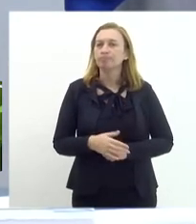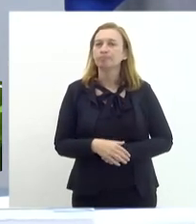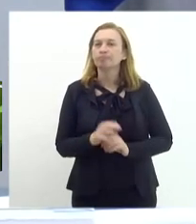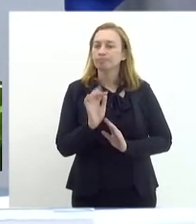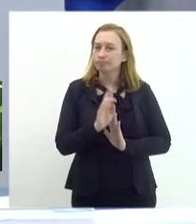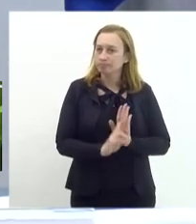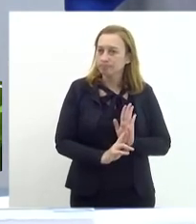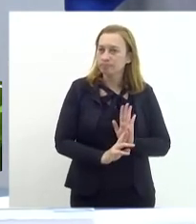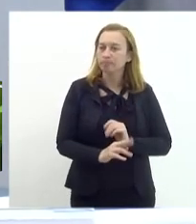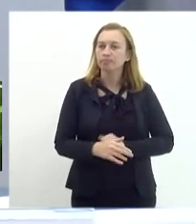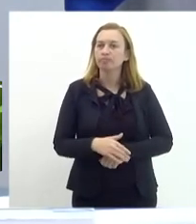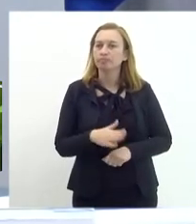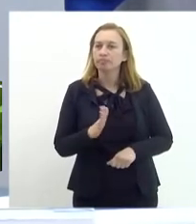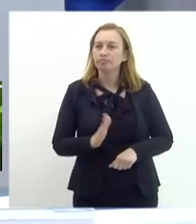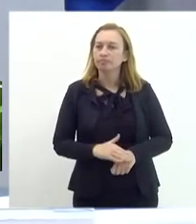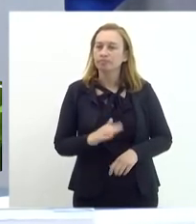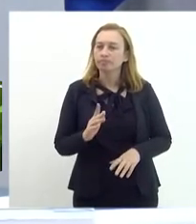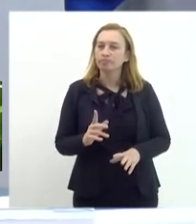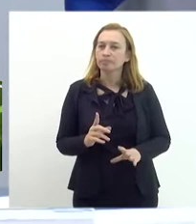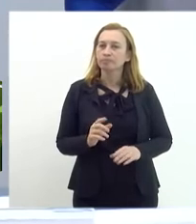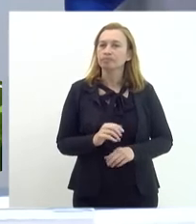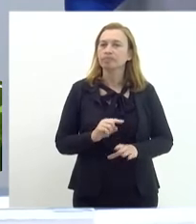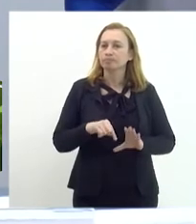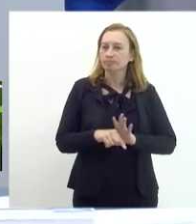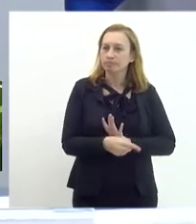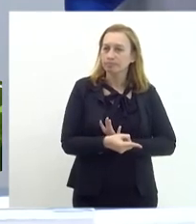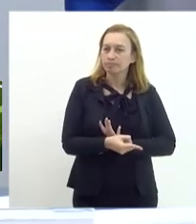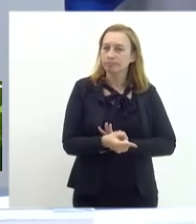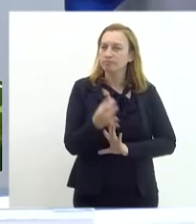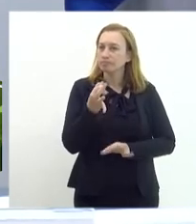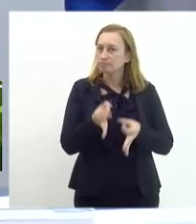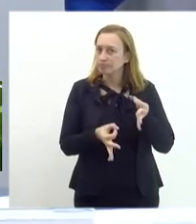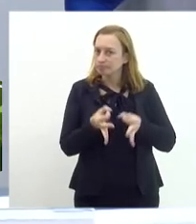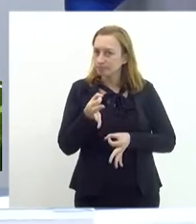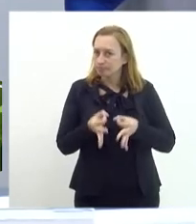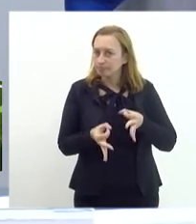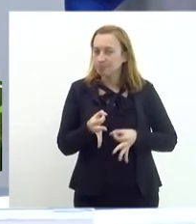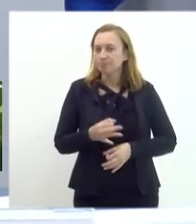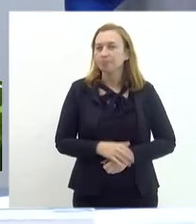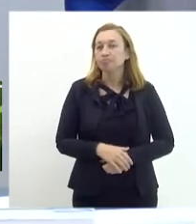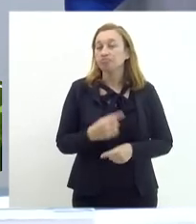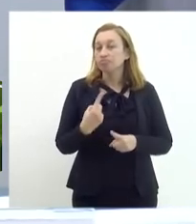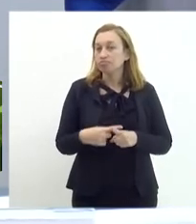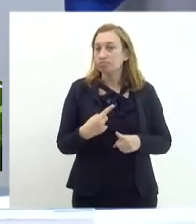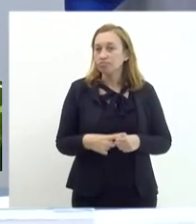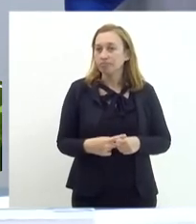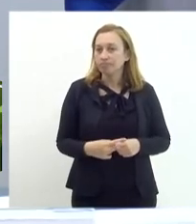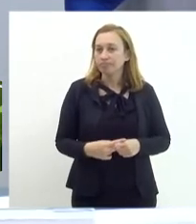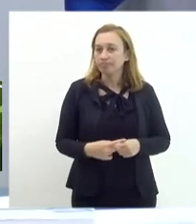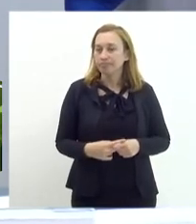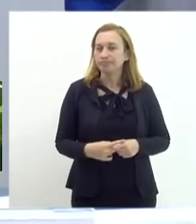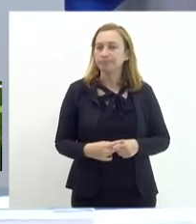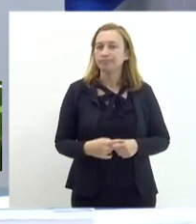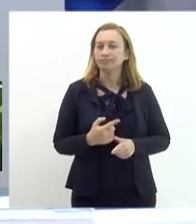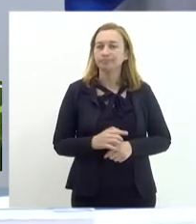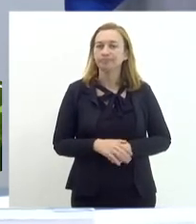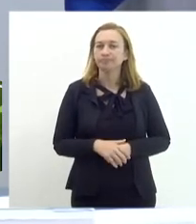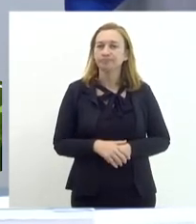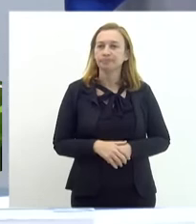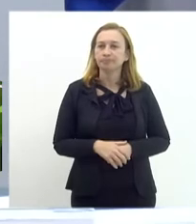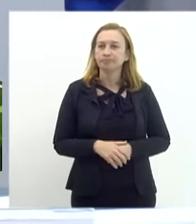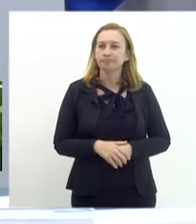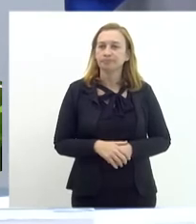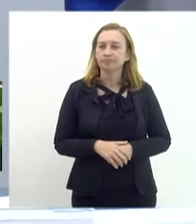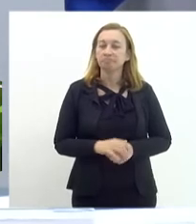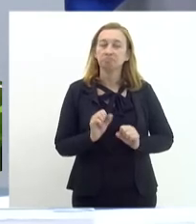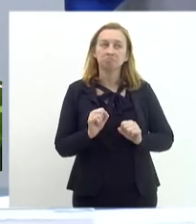redação mais aprazível e justa. Porque, senão, a gente cai